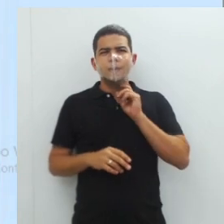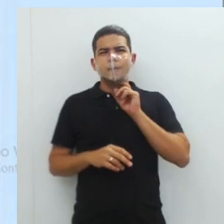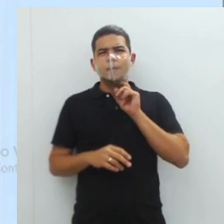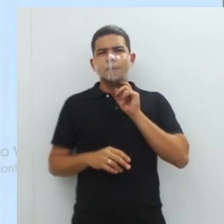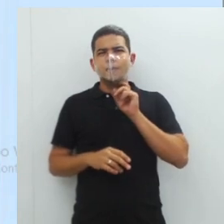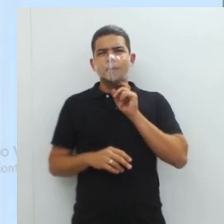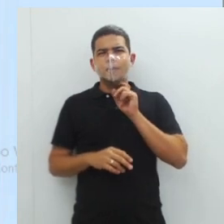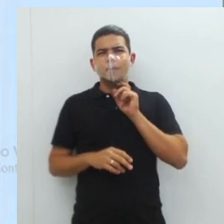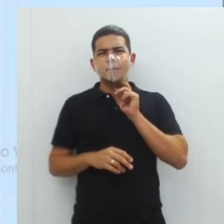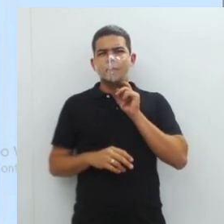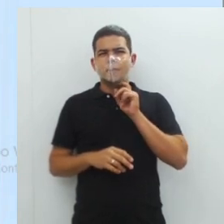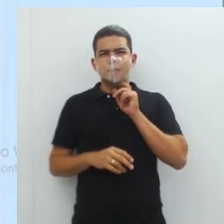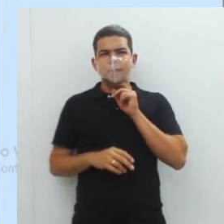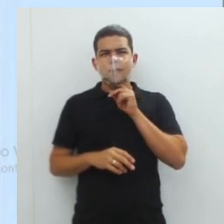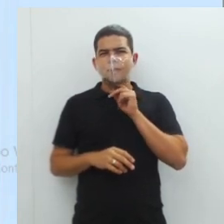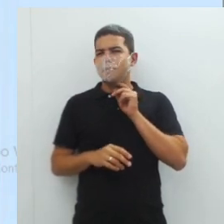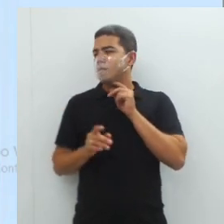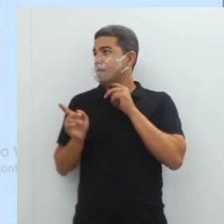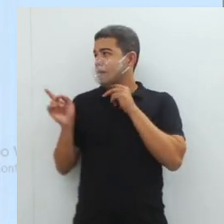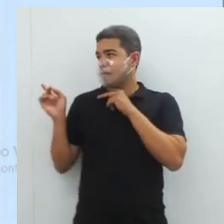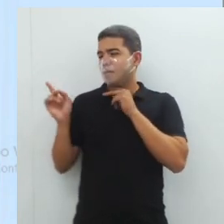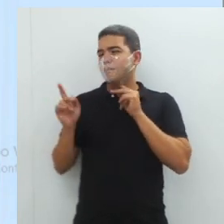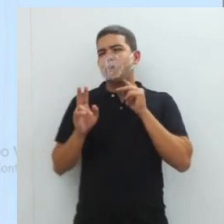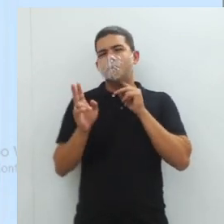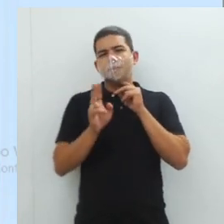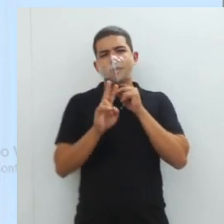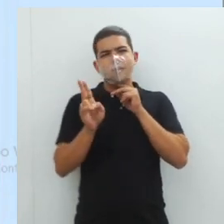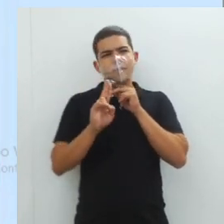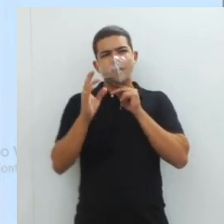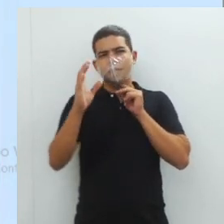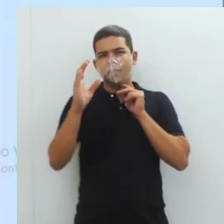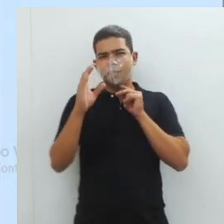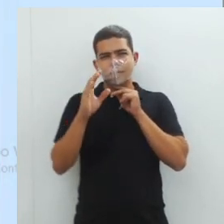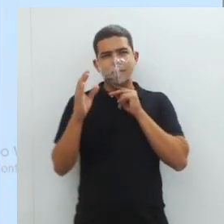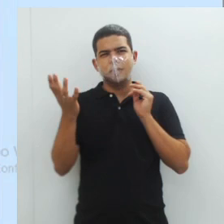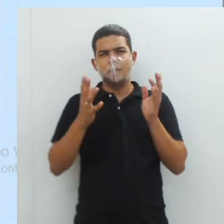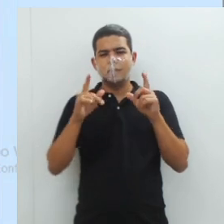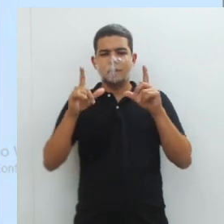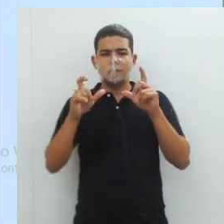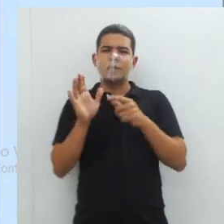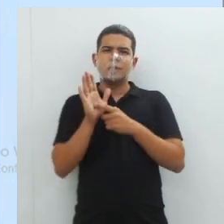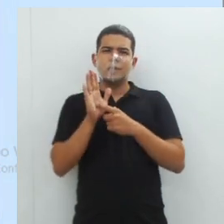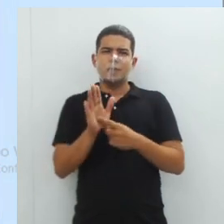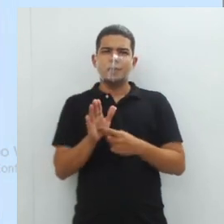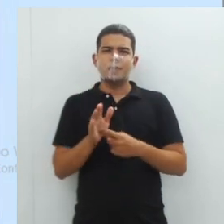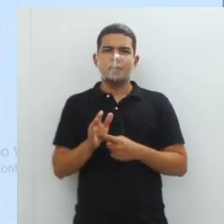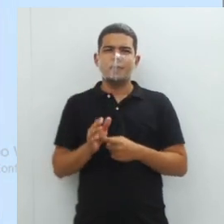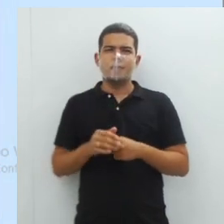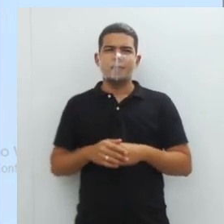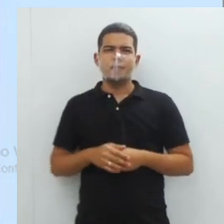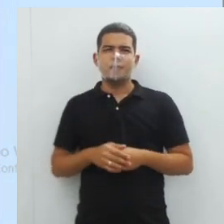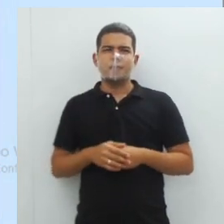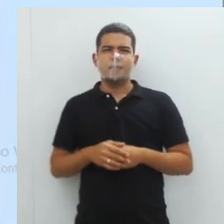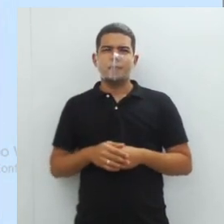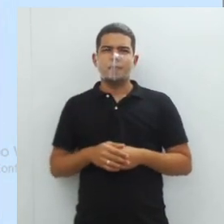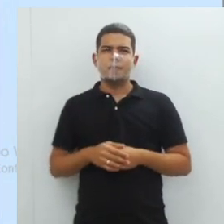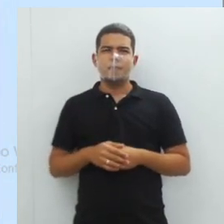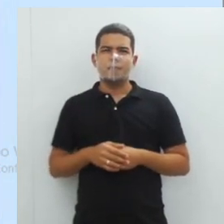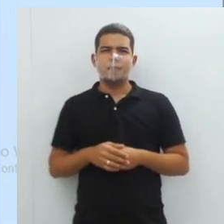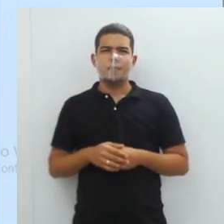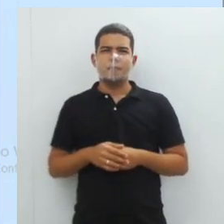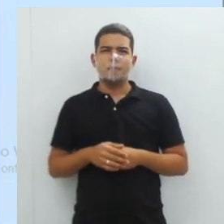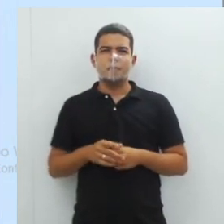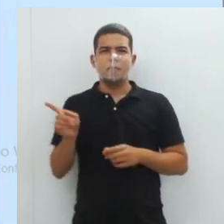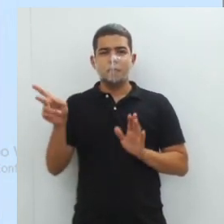aqui está por nomenclatura científica, mas logo mais a gente vê a foto e identifica cada um. A espécie endêmica